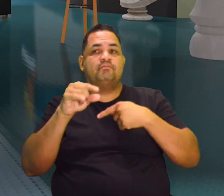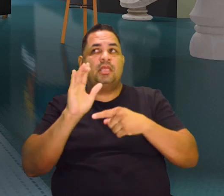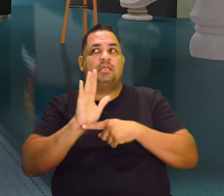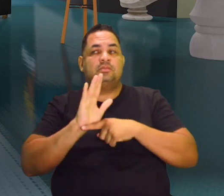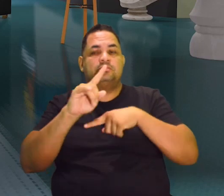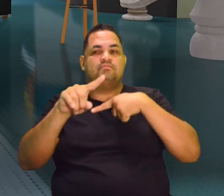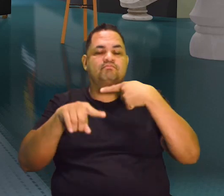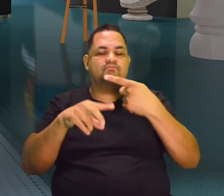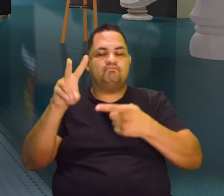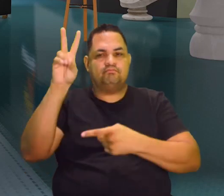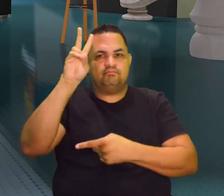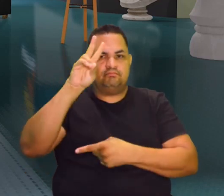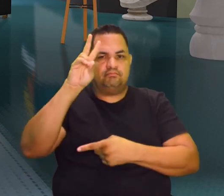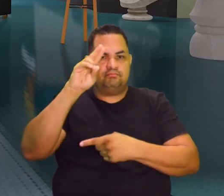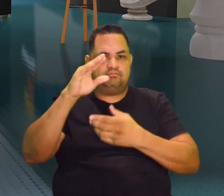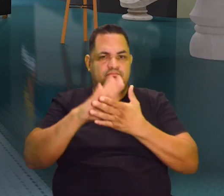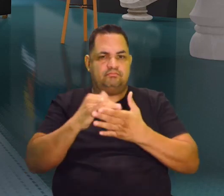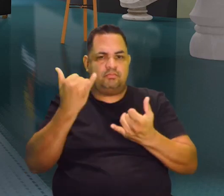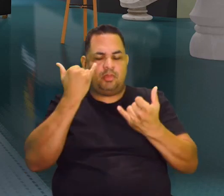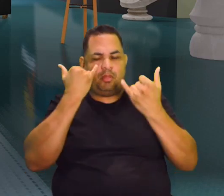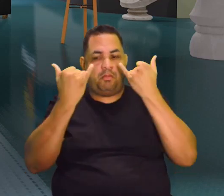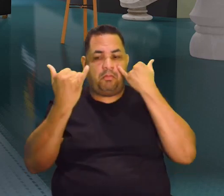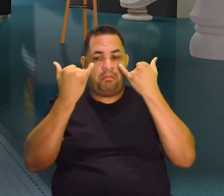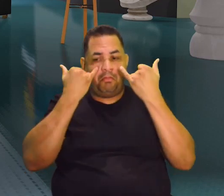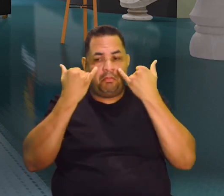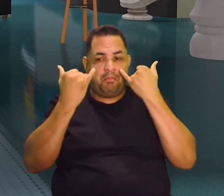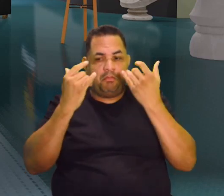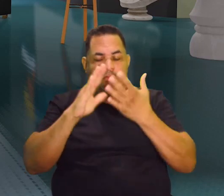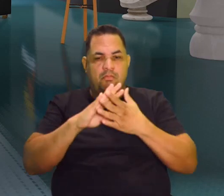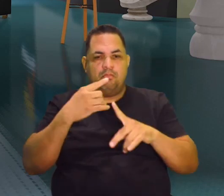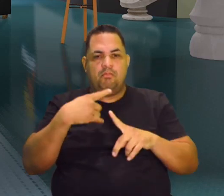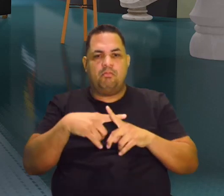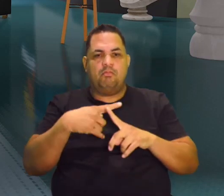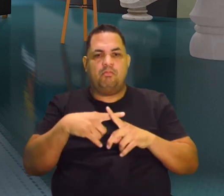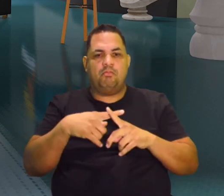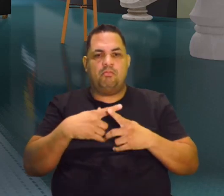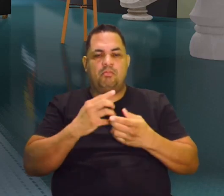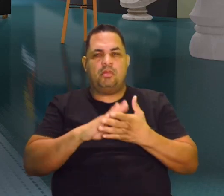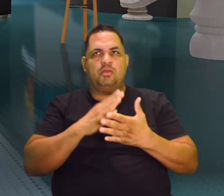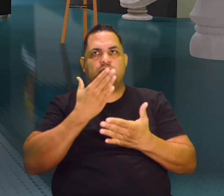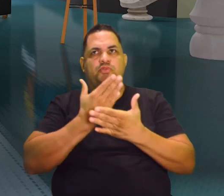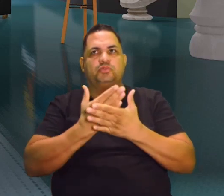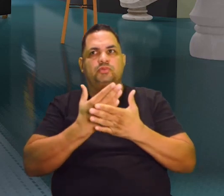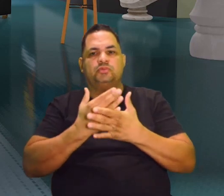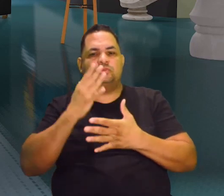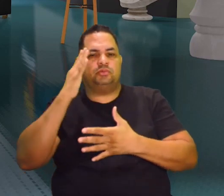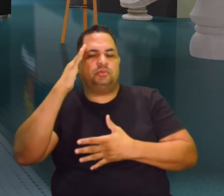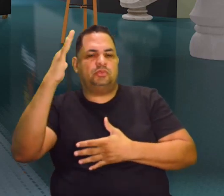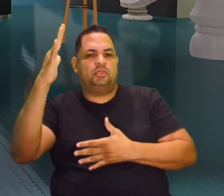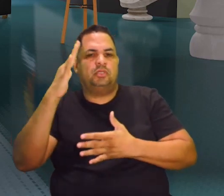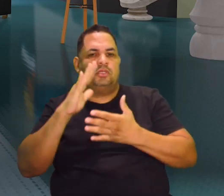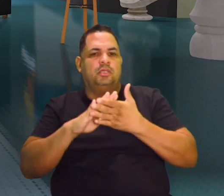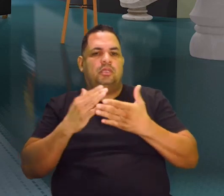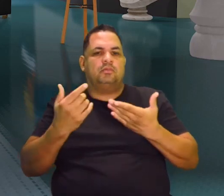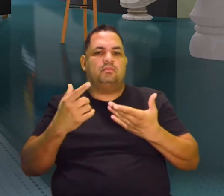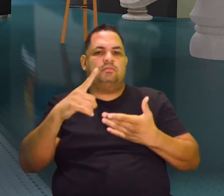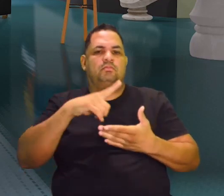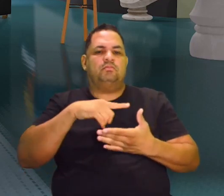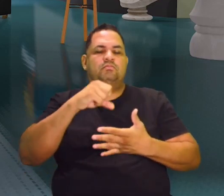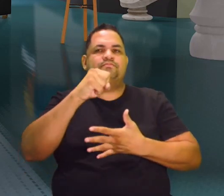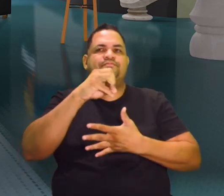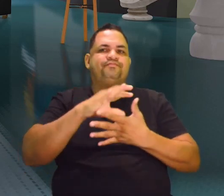lembrar daquelas informações. Até porque nosso estudo aqui é muito teórico, né? Por mais que tenha